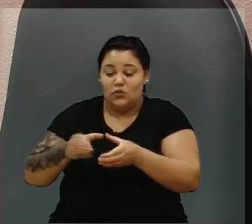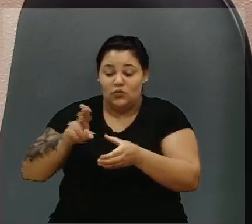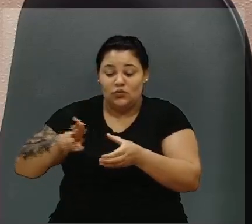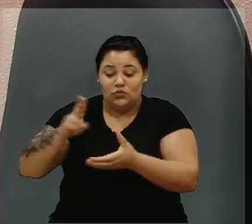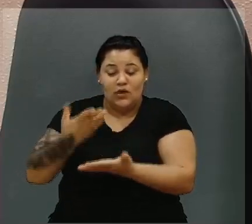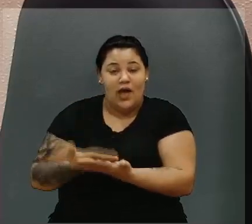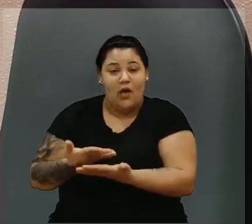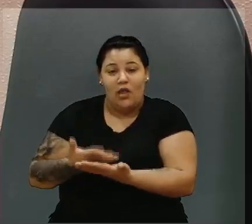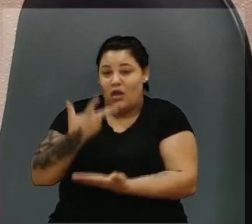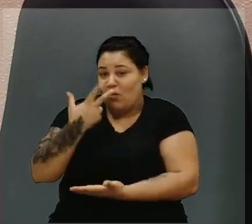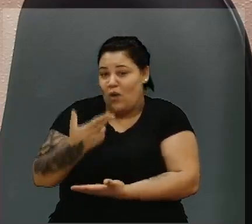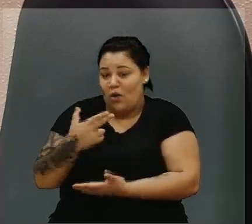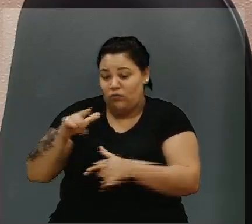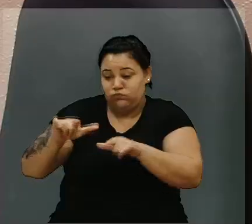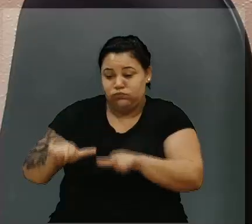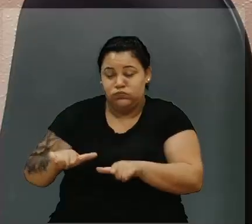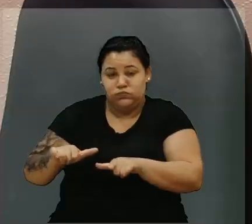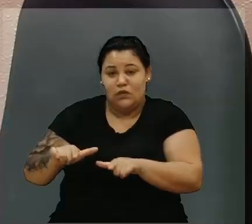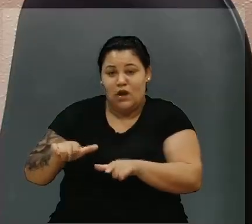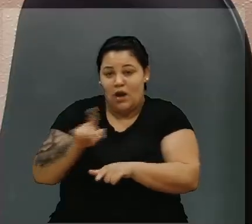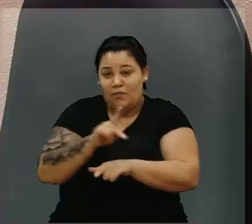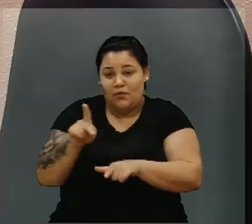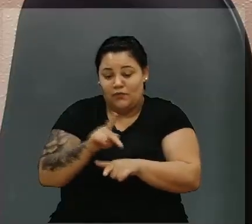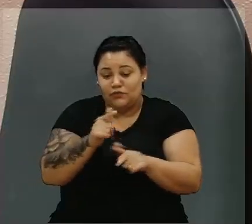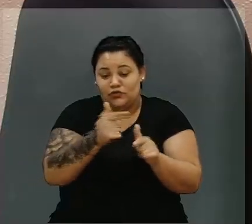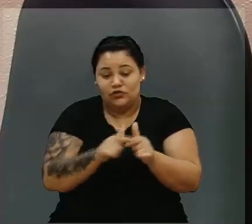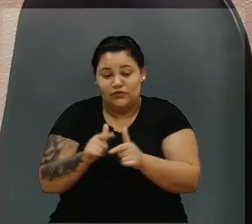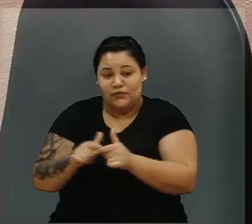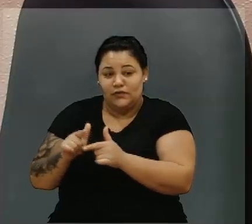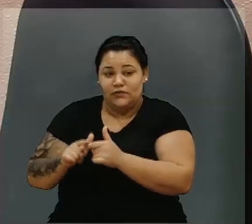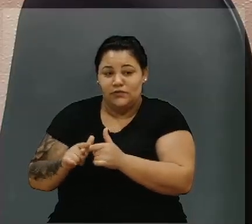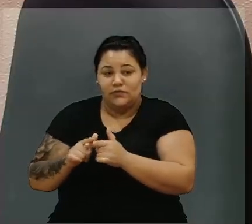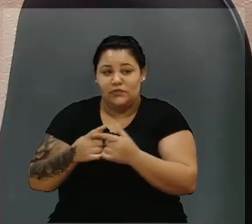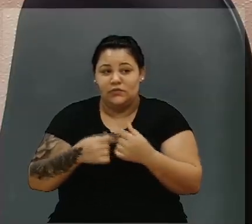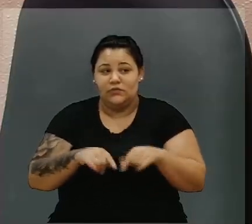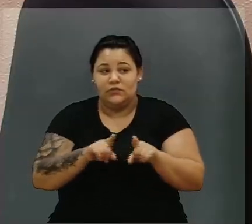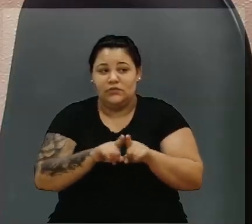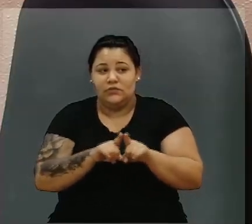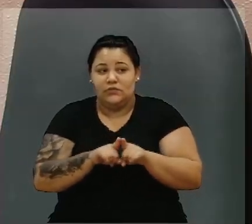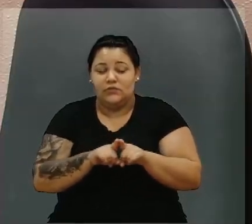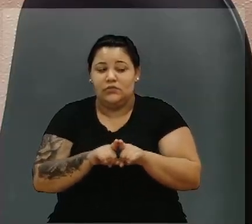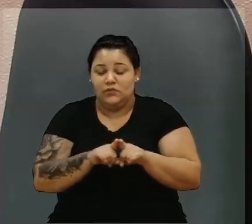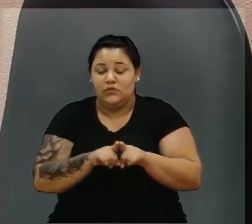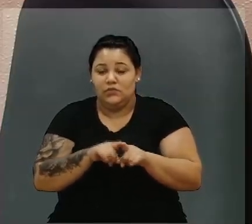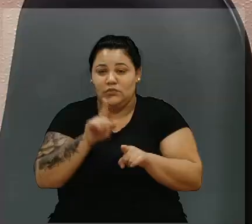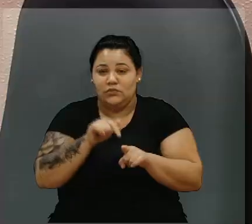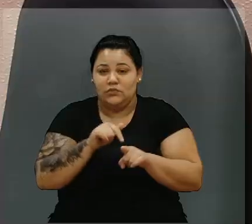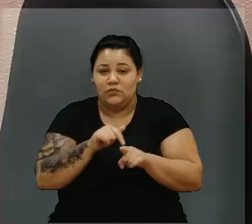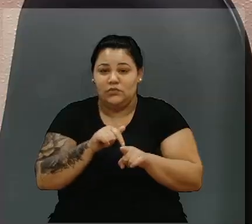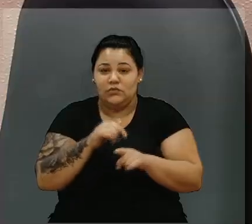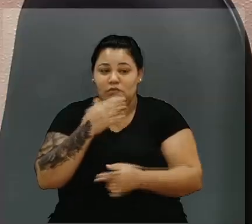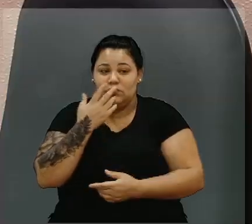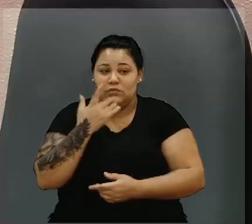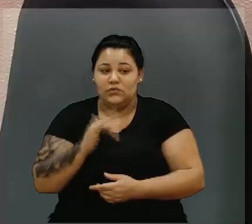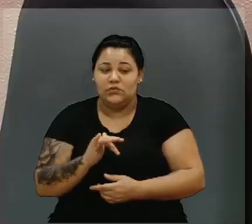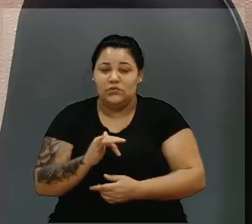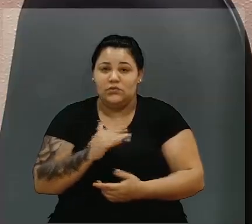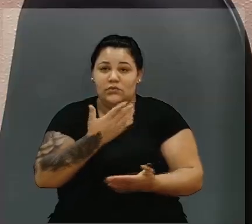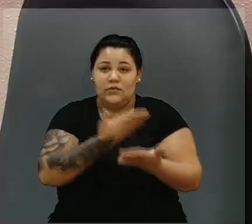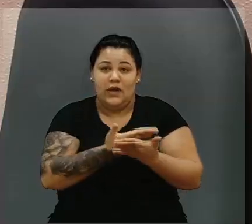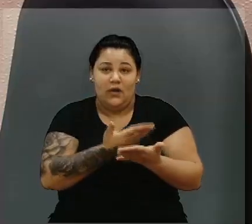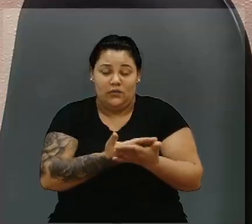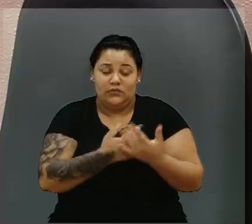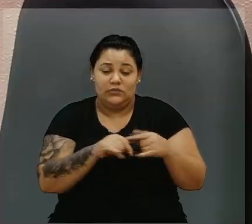Então, as professoras dividem as turmas, né, 2 turmas. Imaginem quase 40 crianças numa sala apenas,